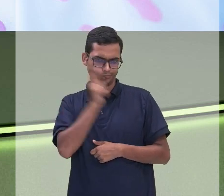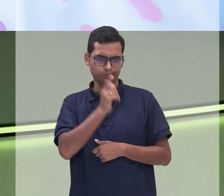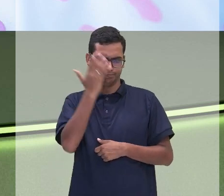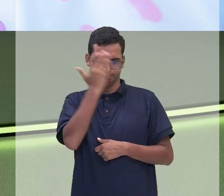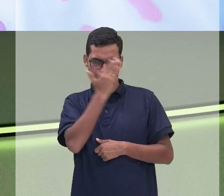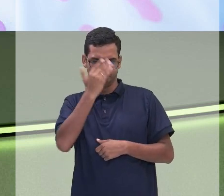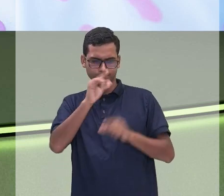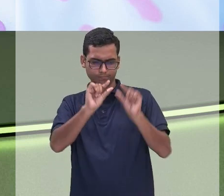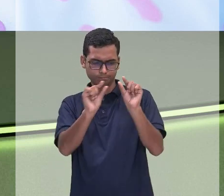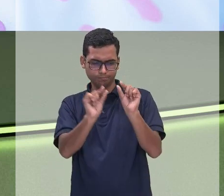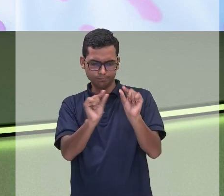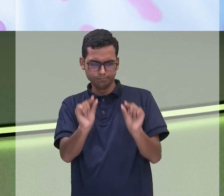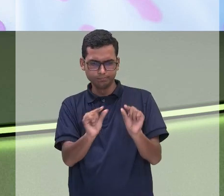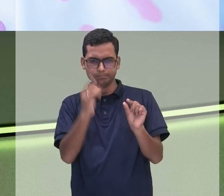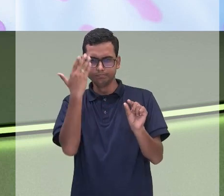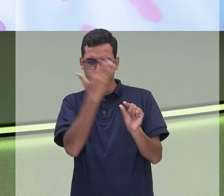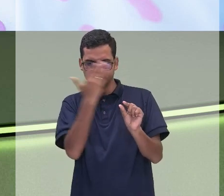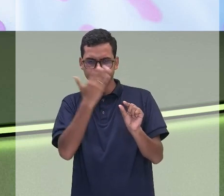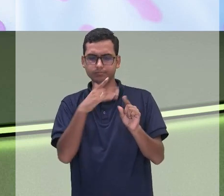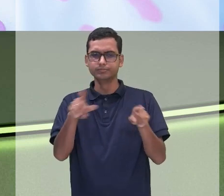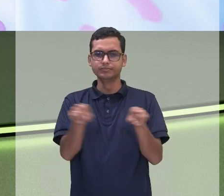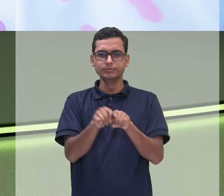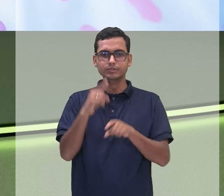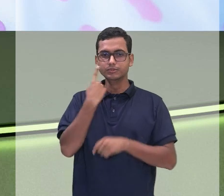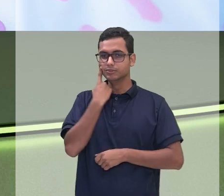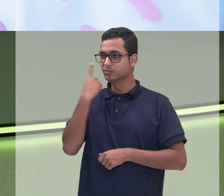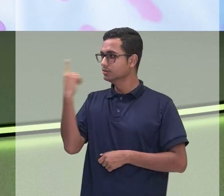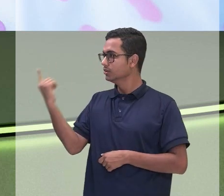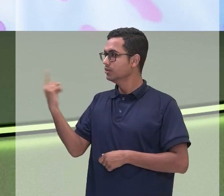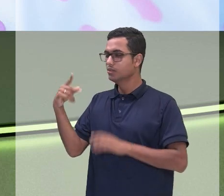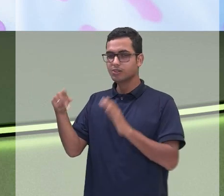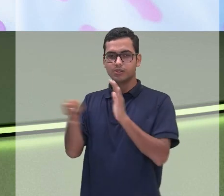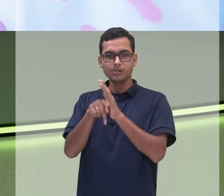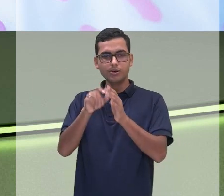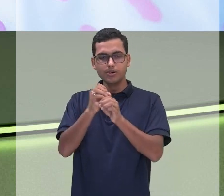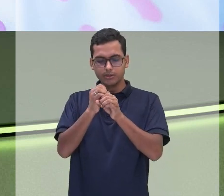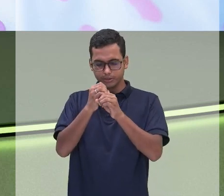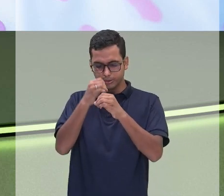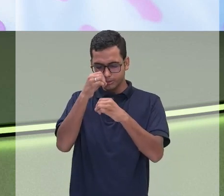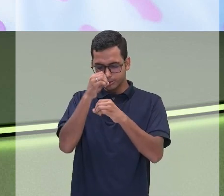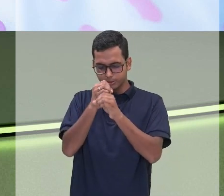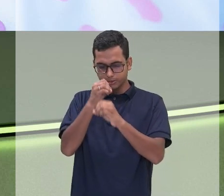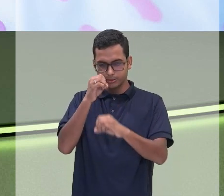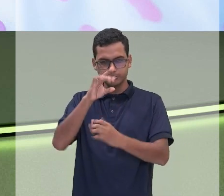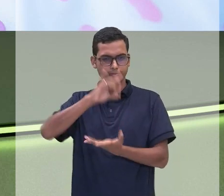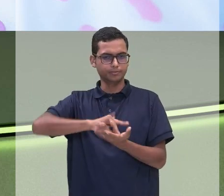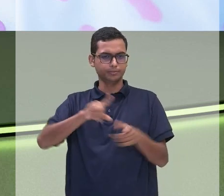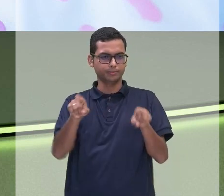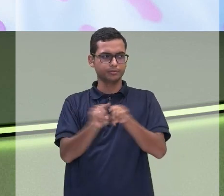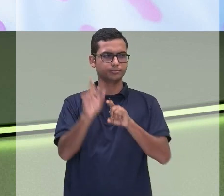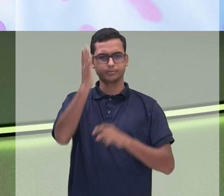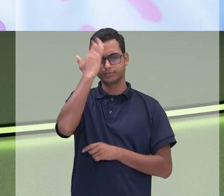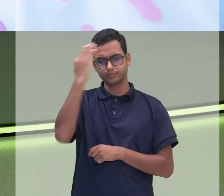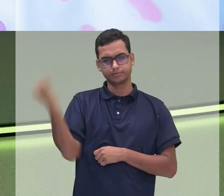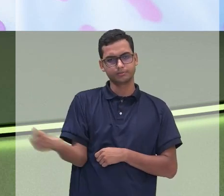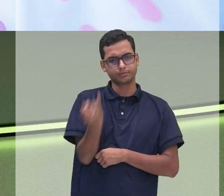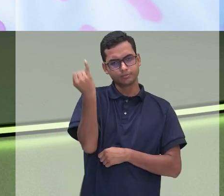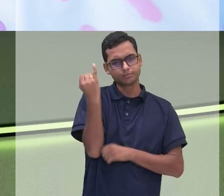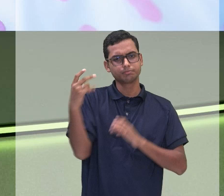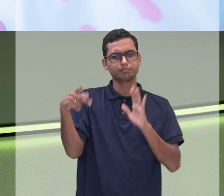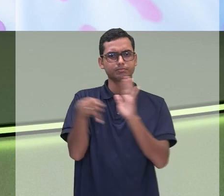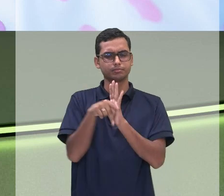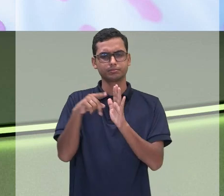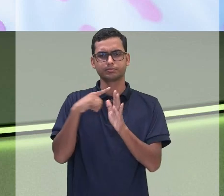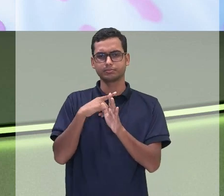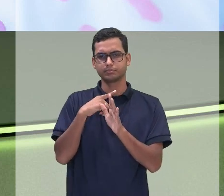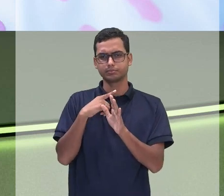está aqui, ó, essa lente de aumento chamada de microscópio. Né? Então, a gente já sabe a importância desse microscópio, né? Ele é